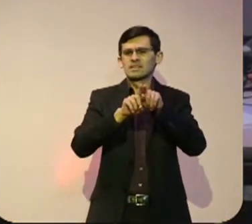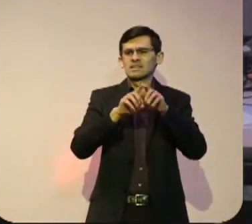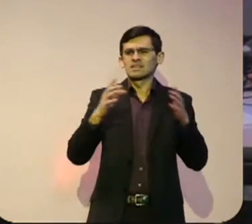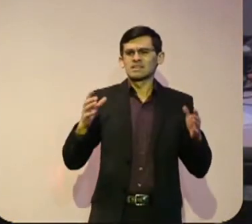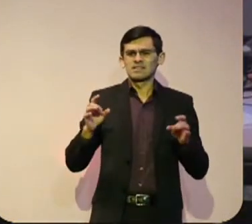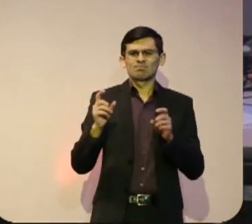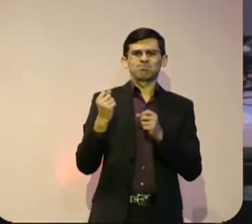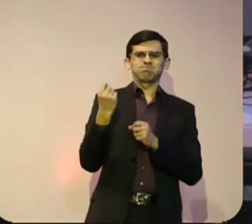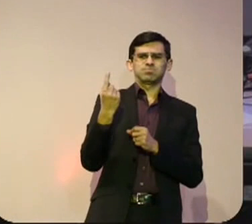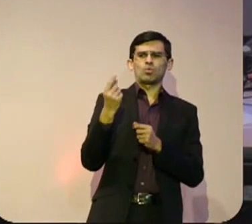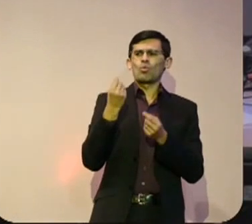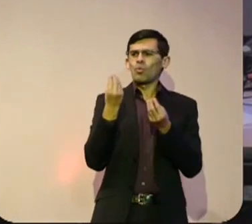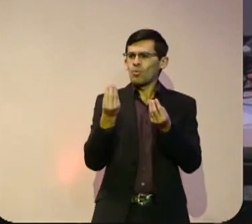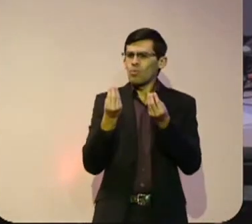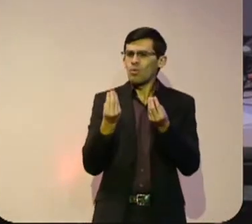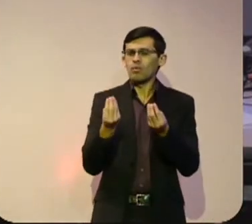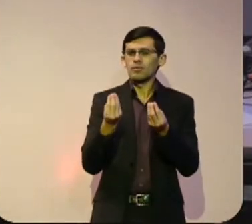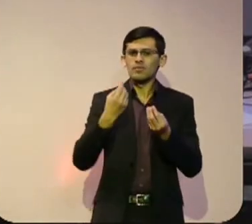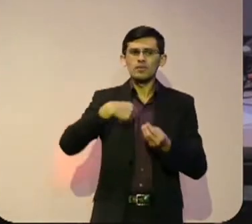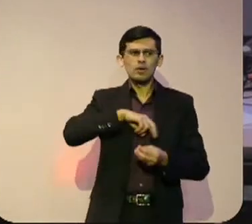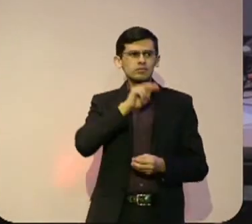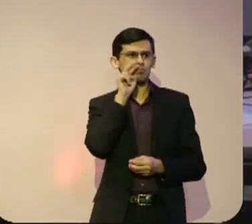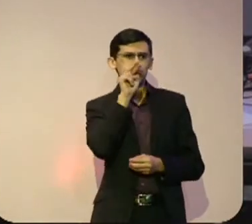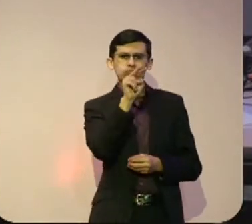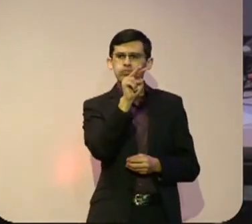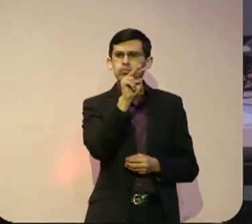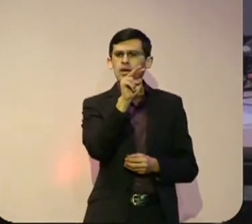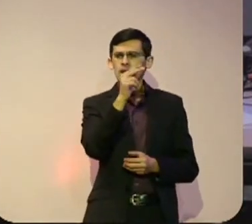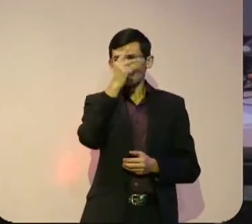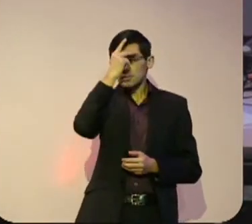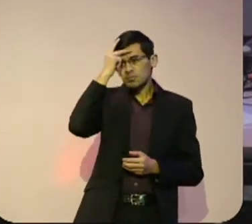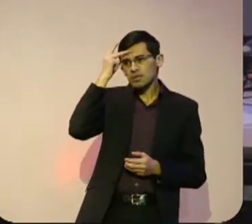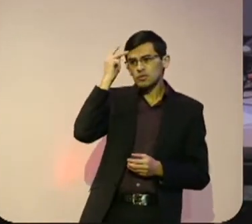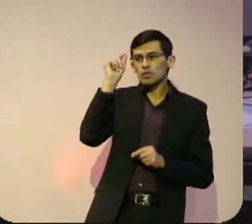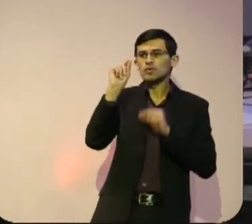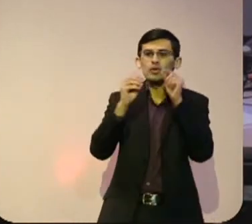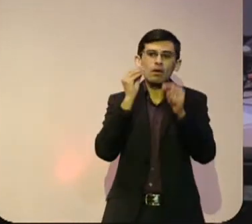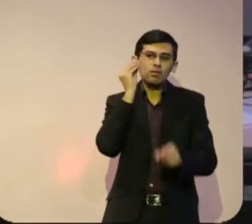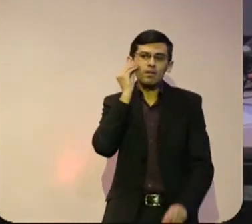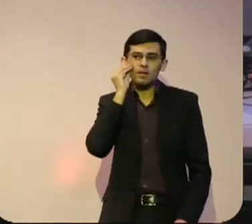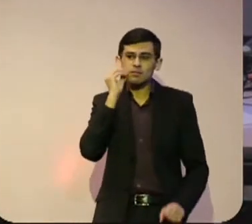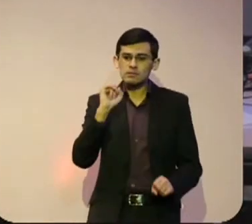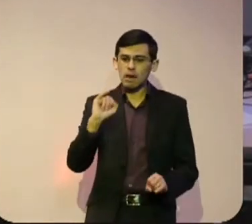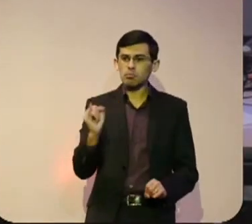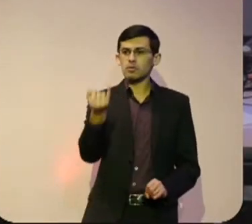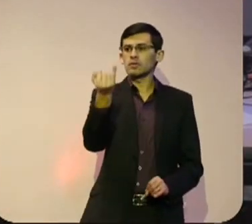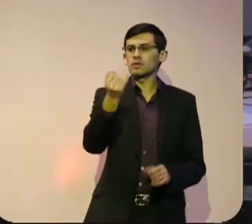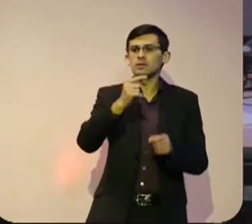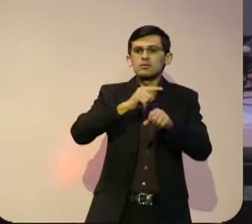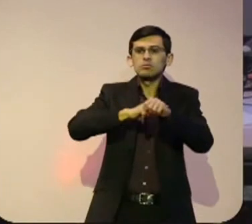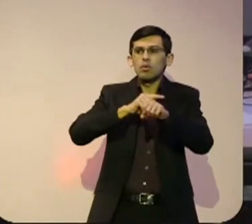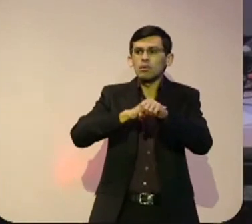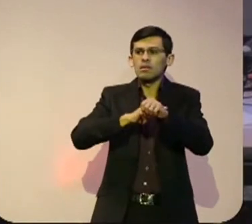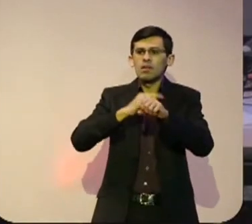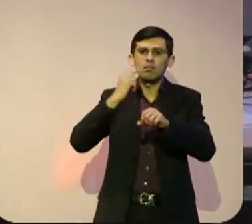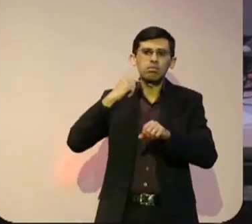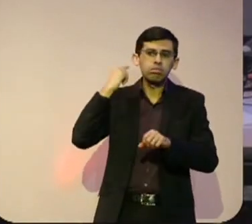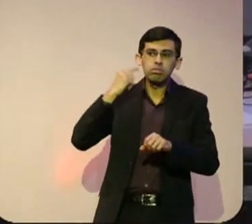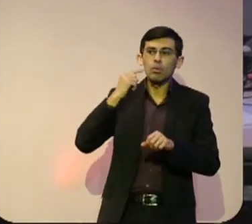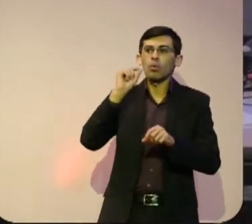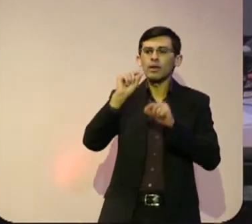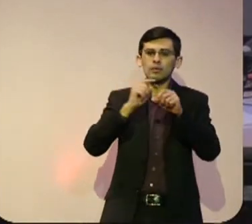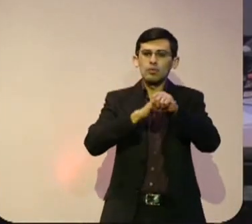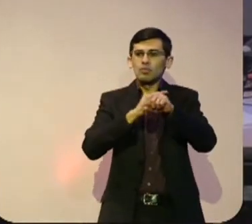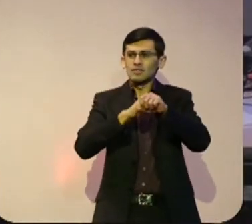coisa estranha. A gente fica vendo gente tentando tirar proveito político